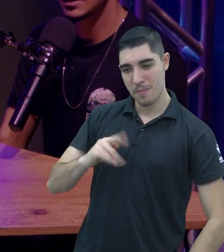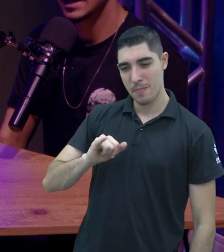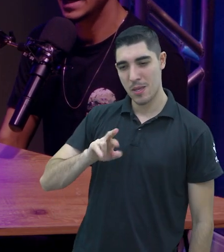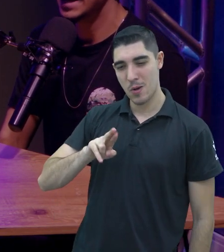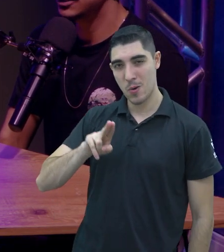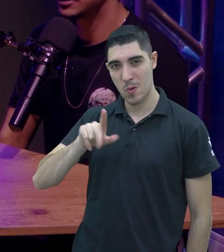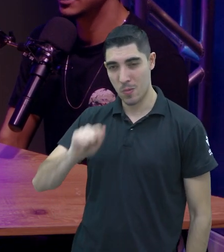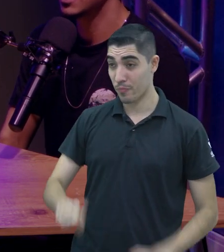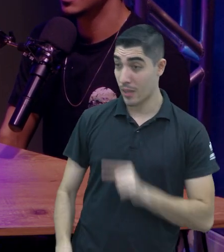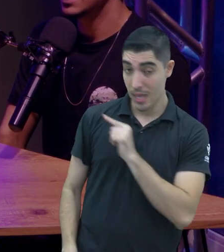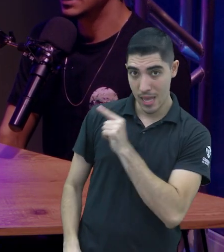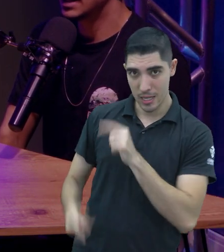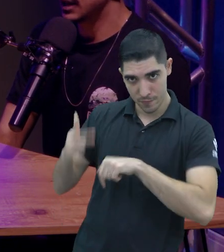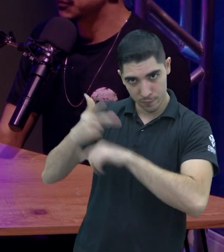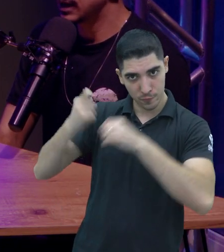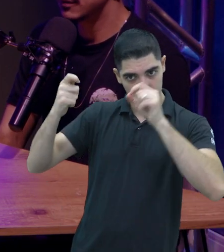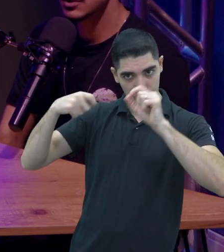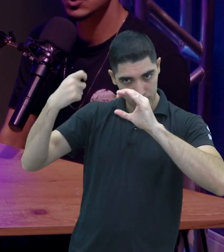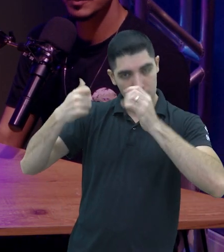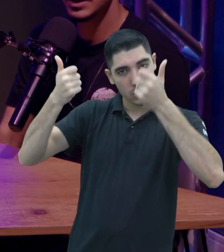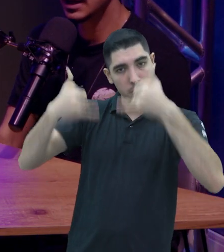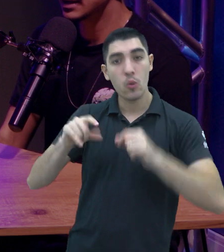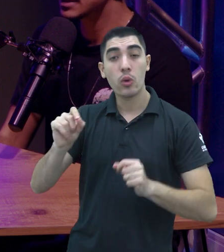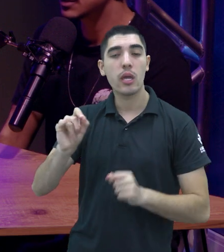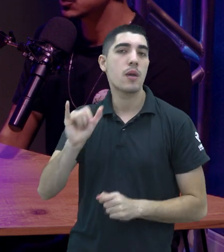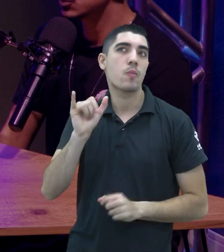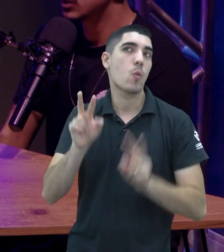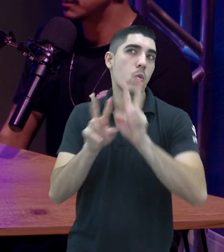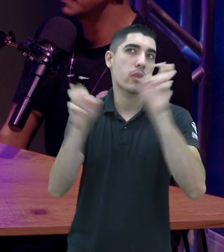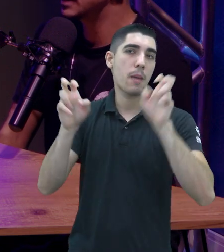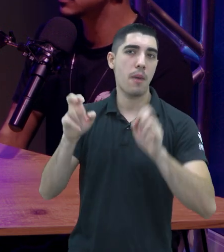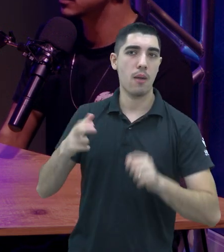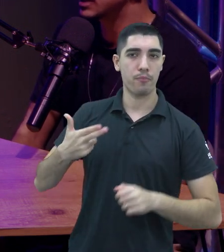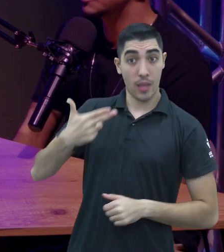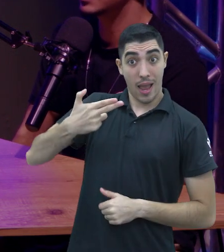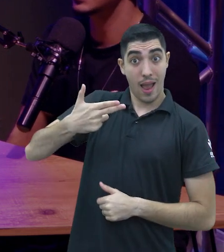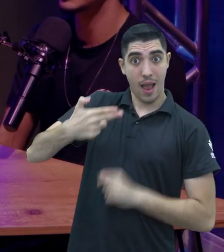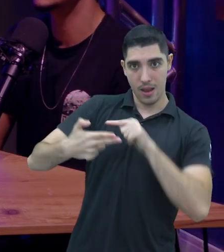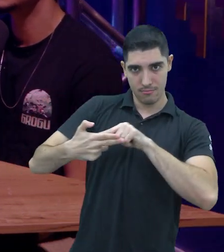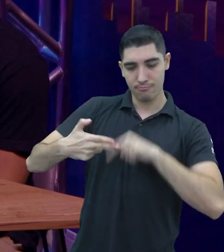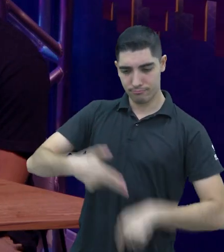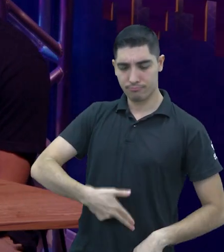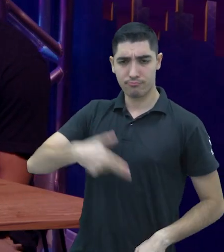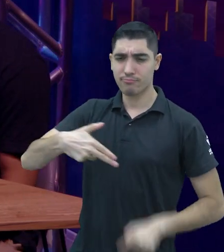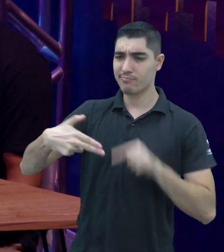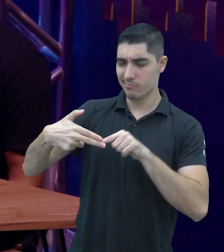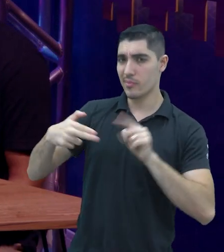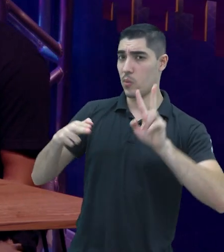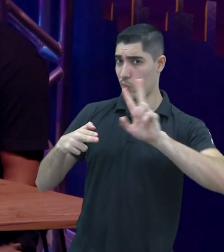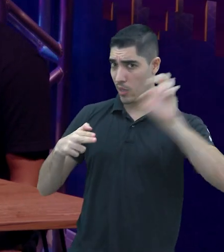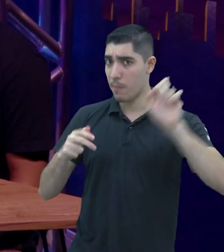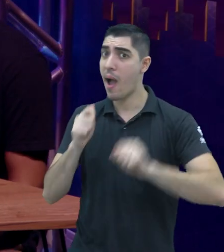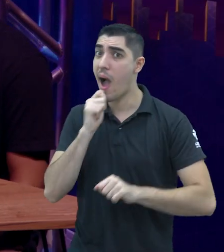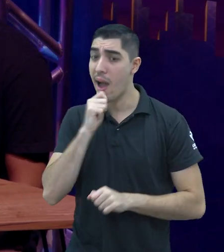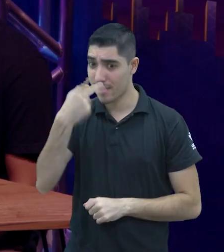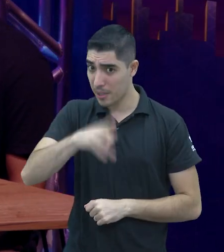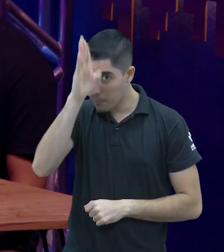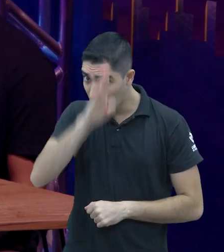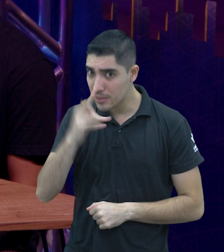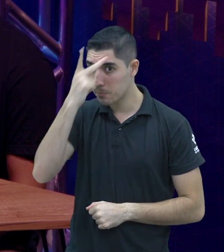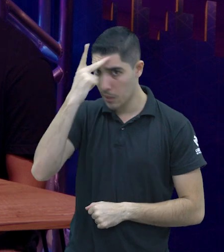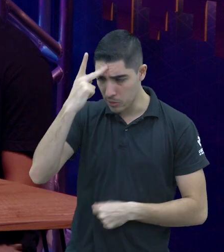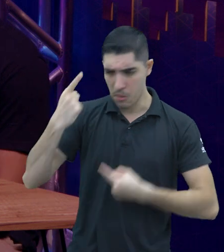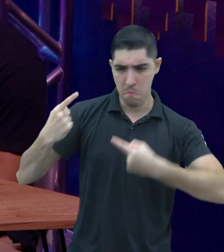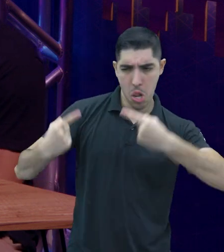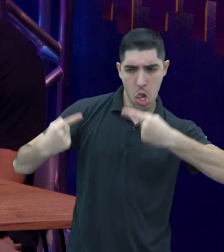na internet, que ele falava sobre a questão do armamento, né? Porque isso é uma discussão que ainda está em alta